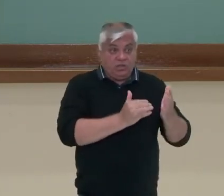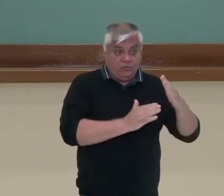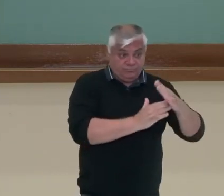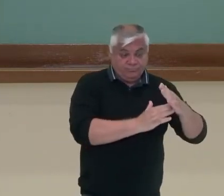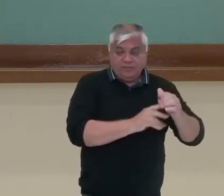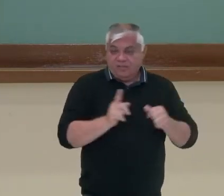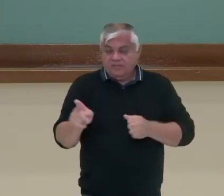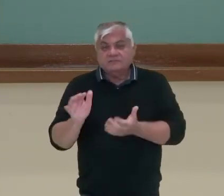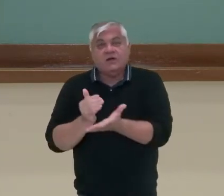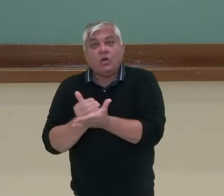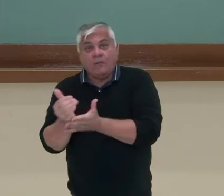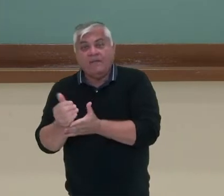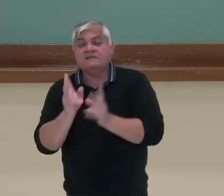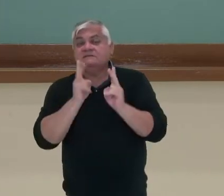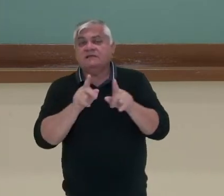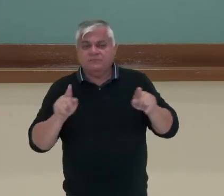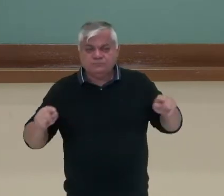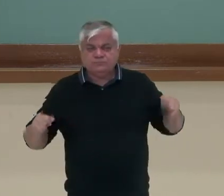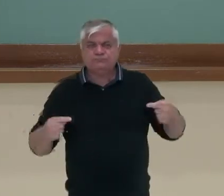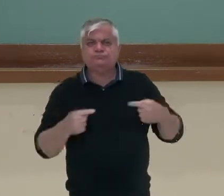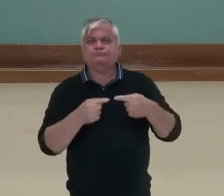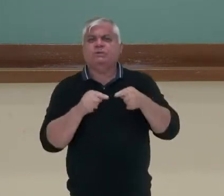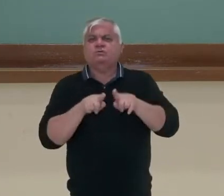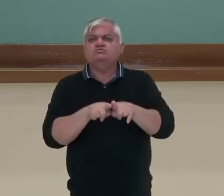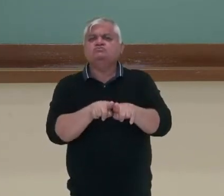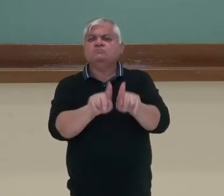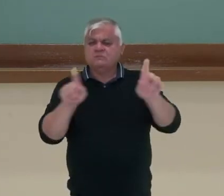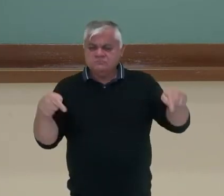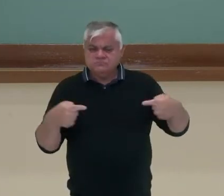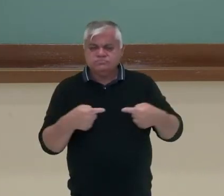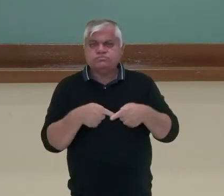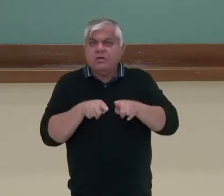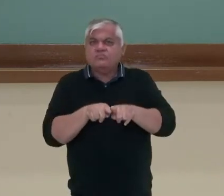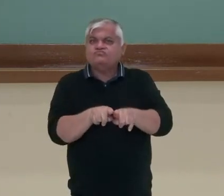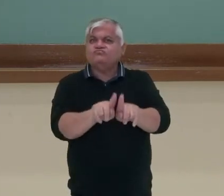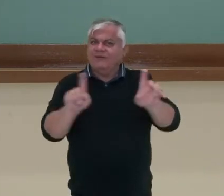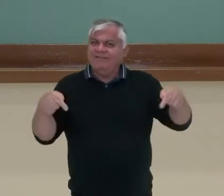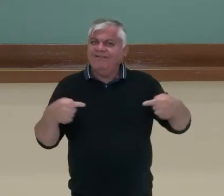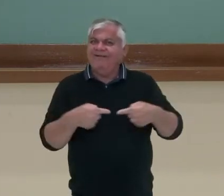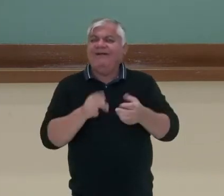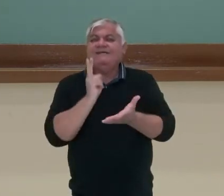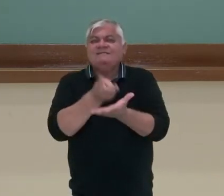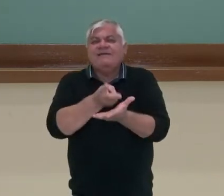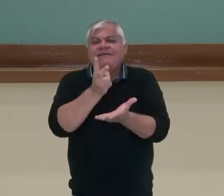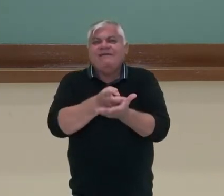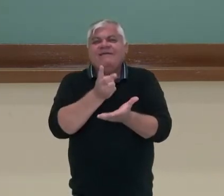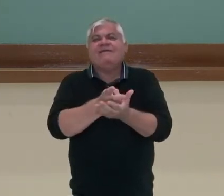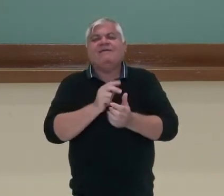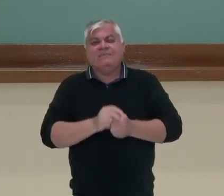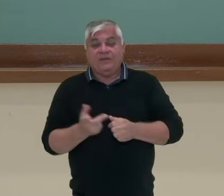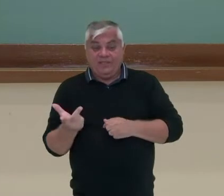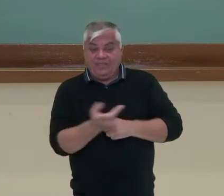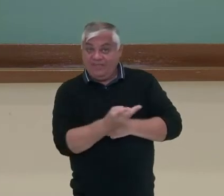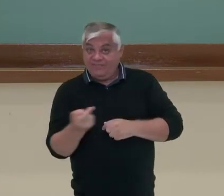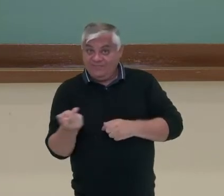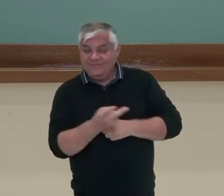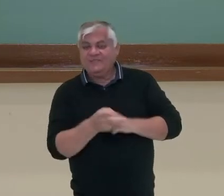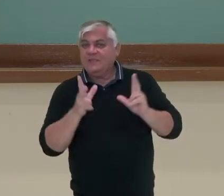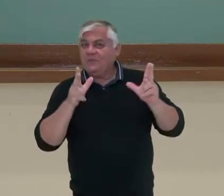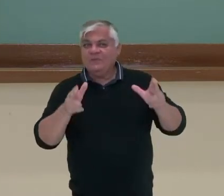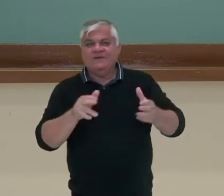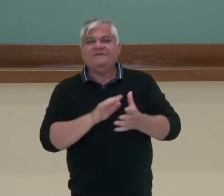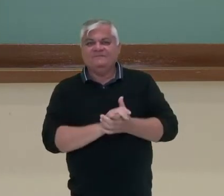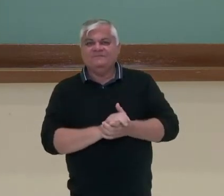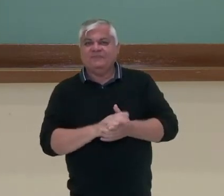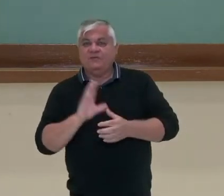estão trabalhando em conjunto, né? A espontaneidade das reações e a velocidade das reações, né, acontecem ao mesmo tempo. A gente observa